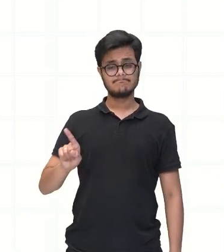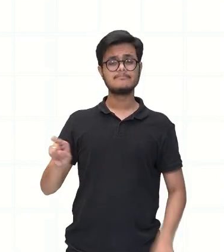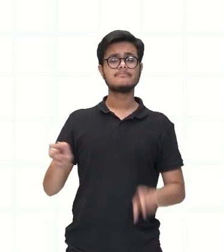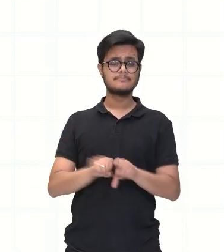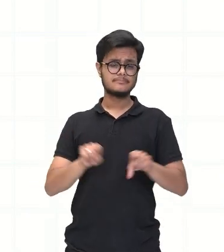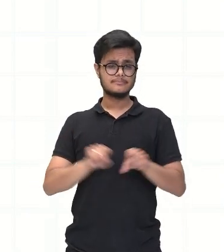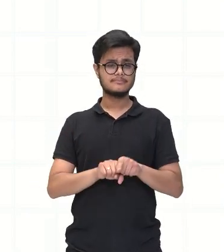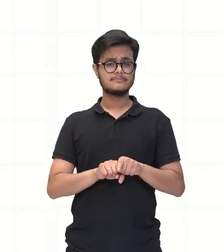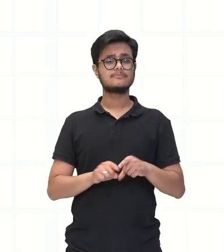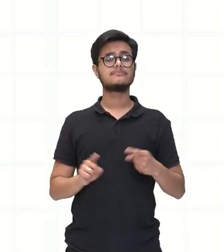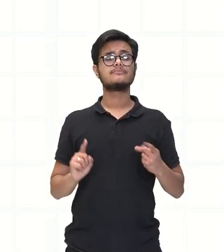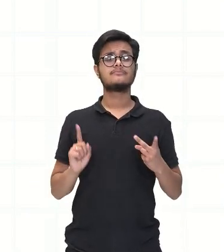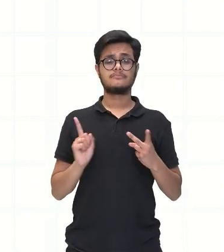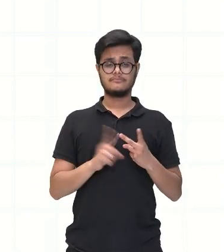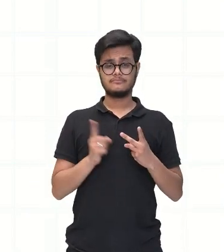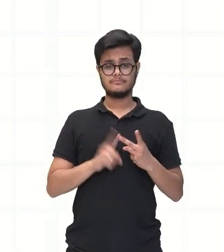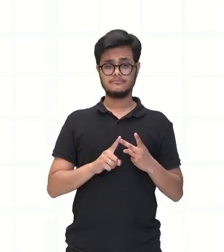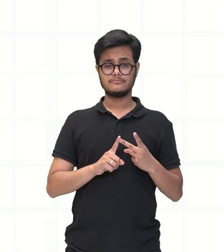situação